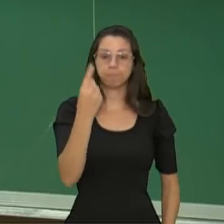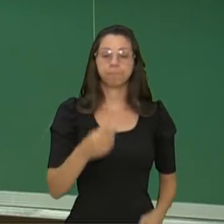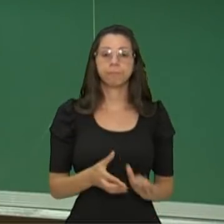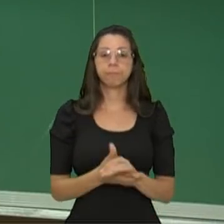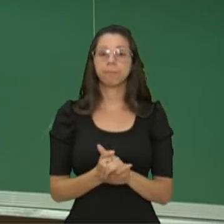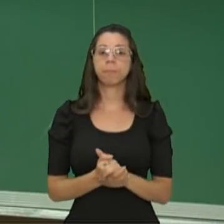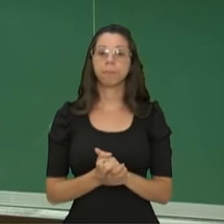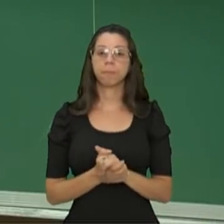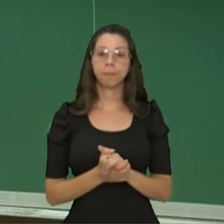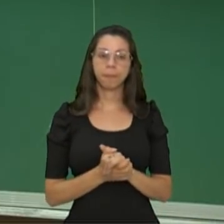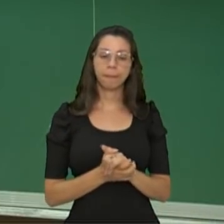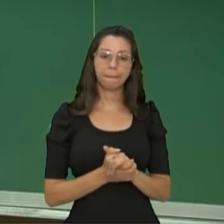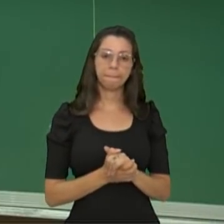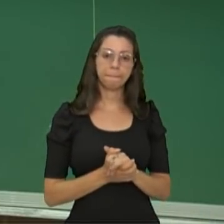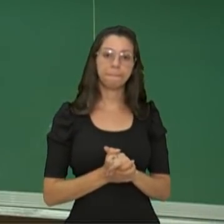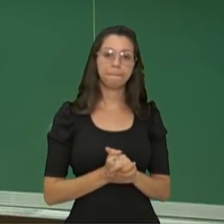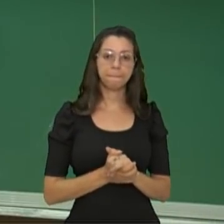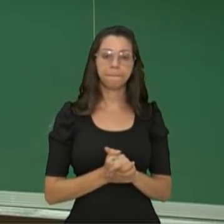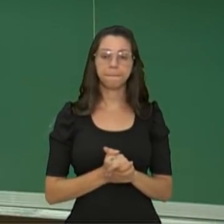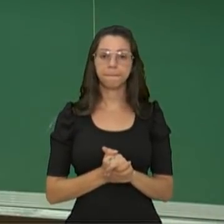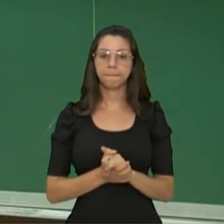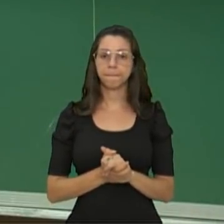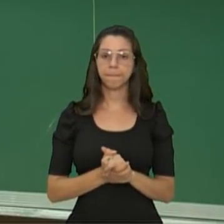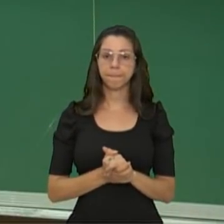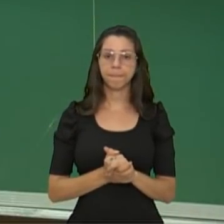Então, seguindo ali